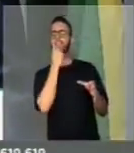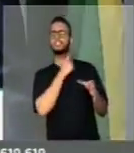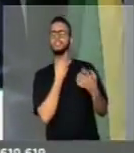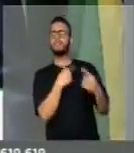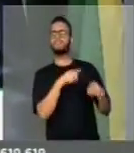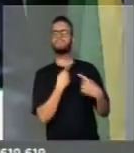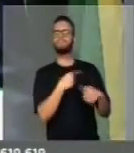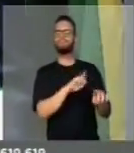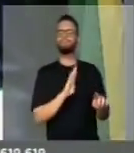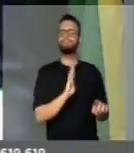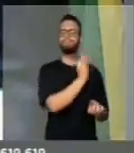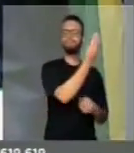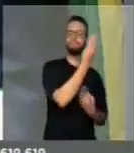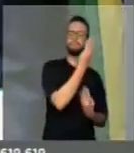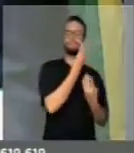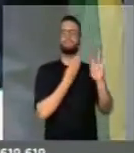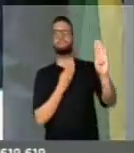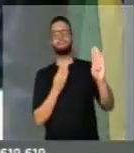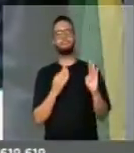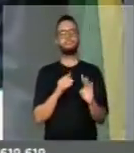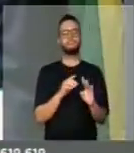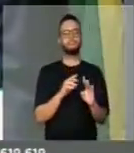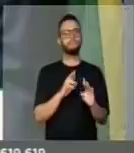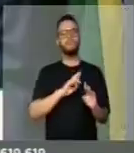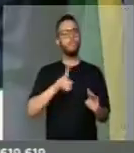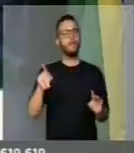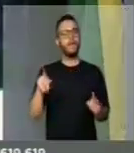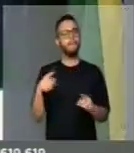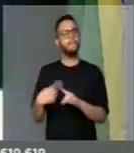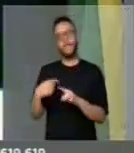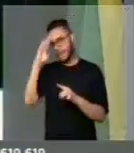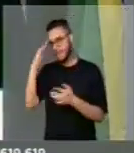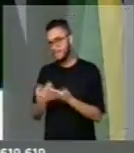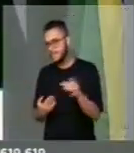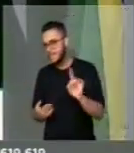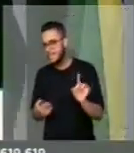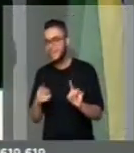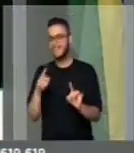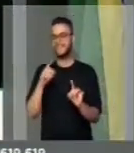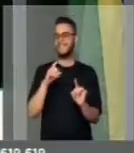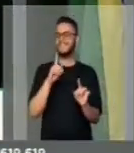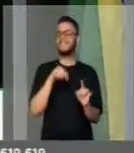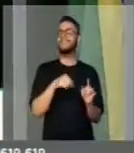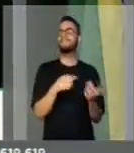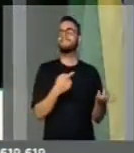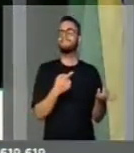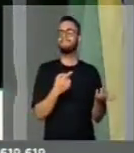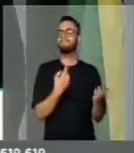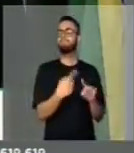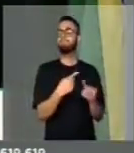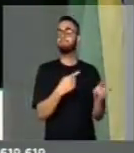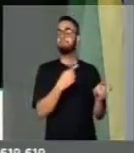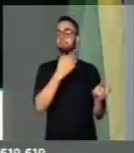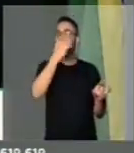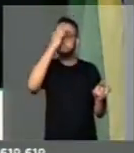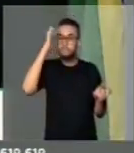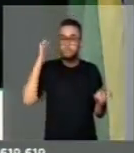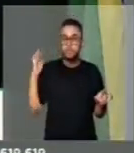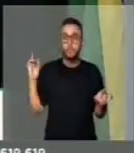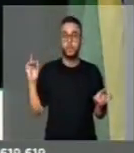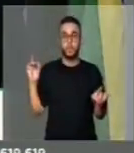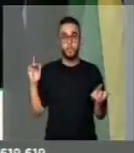menos por convicção e mais por conveniência. São pessoas, senhor presidente, que estão